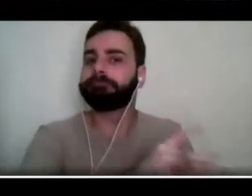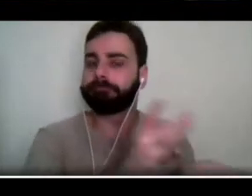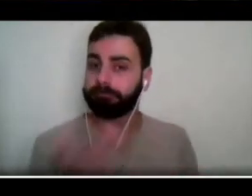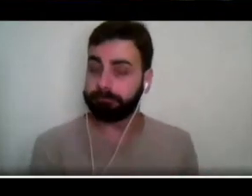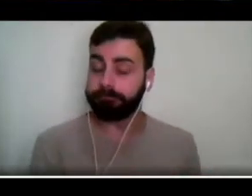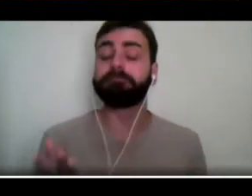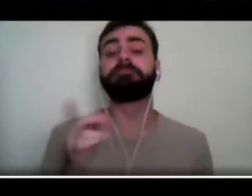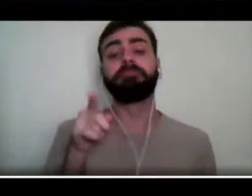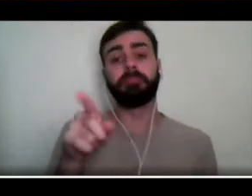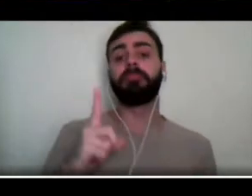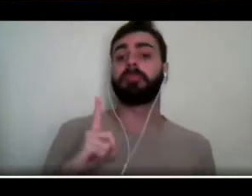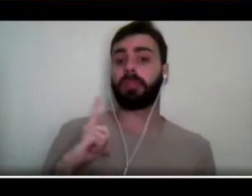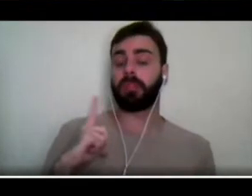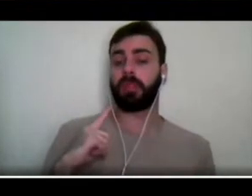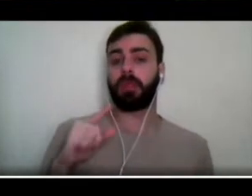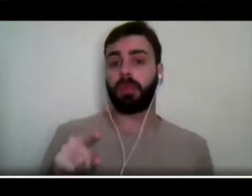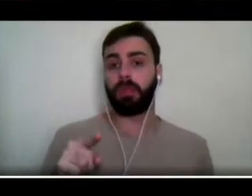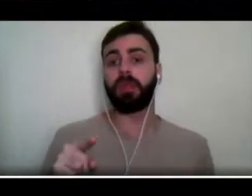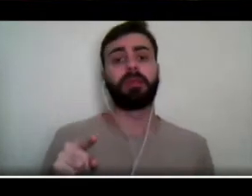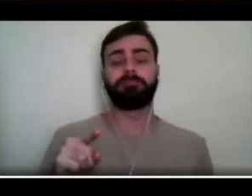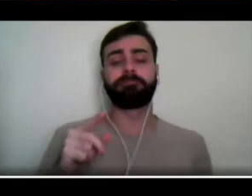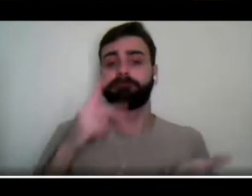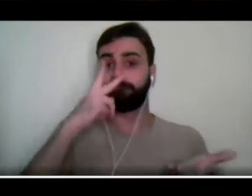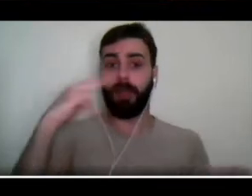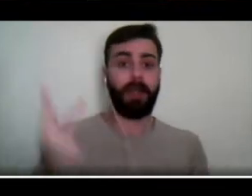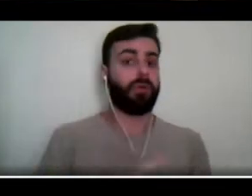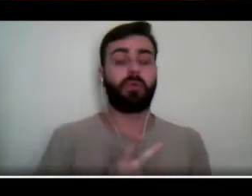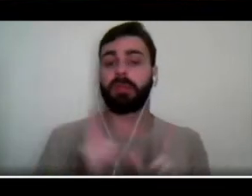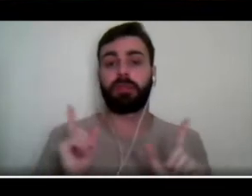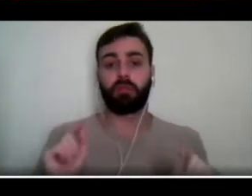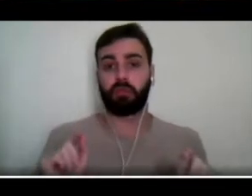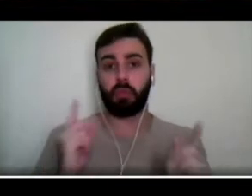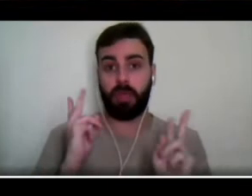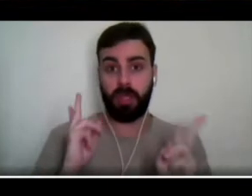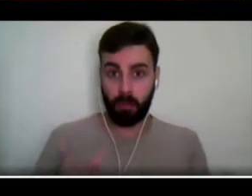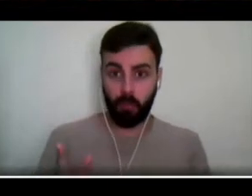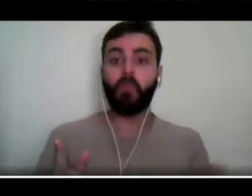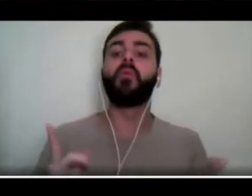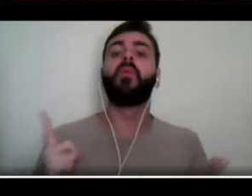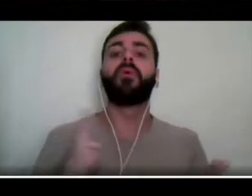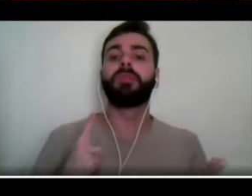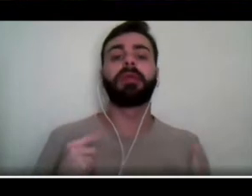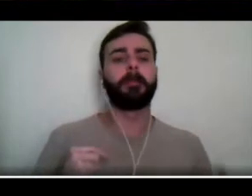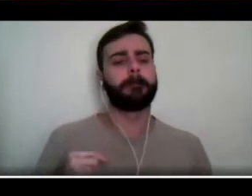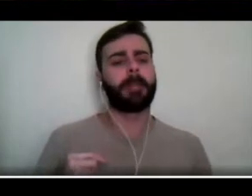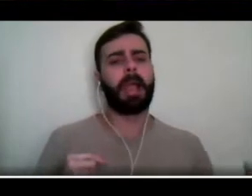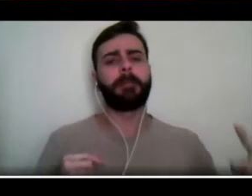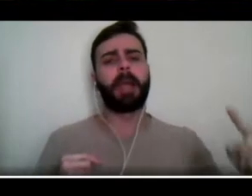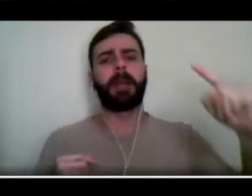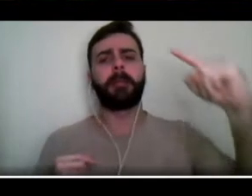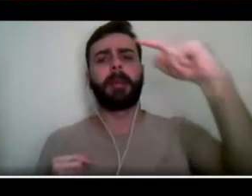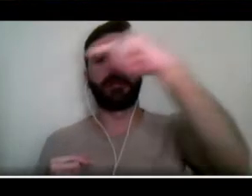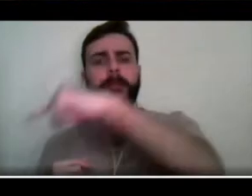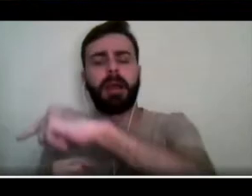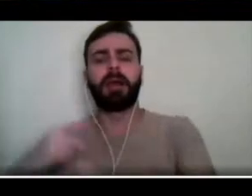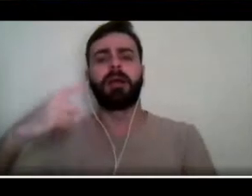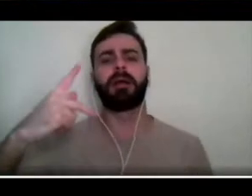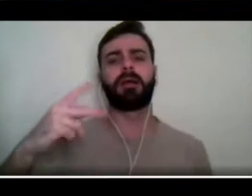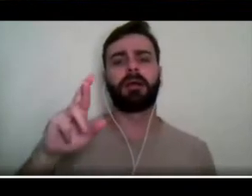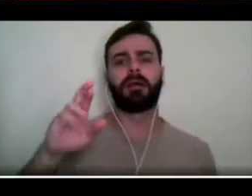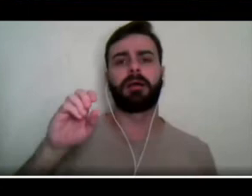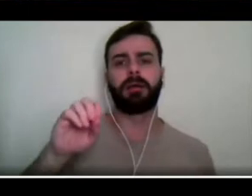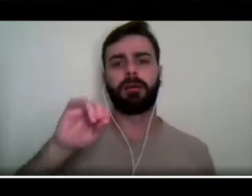mesma coisa que acontece no movimento de projétil. Olha só, no movimento de projétil, cadê o movimento de